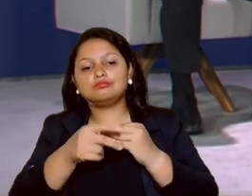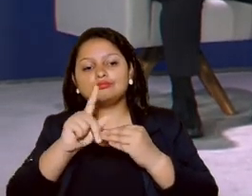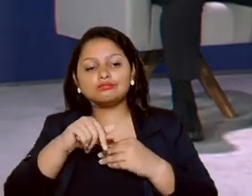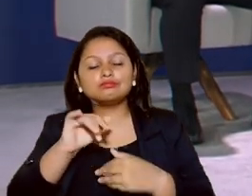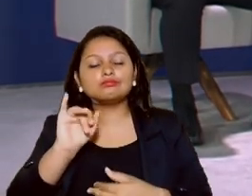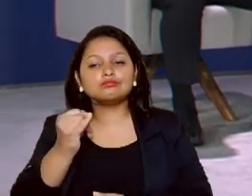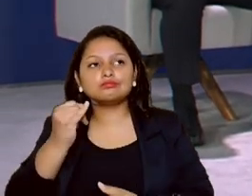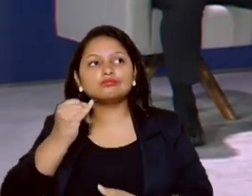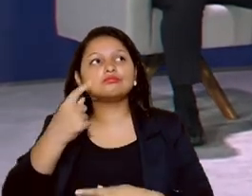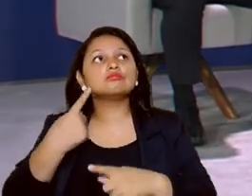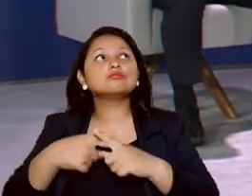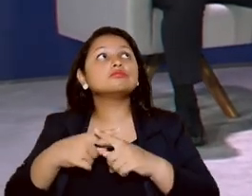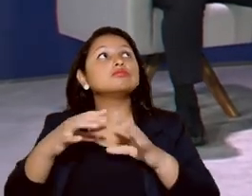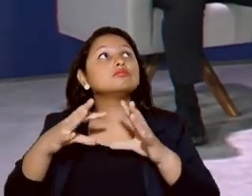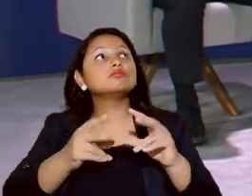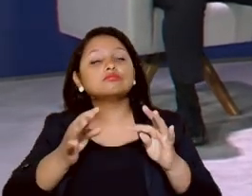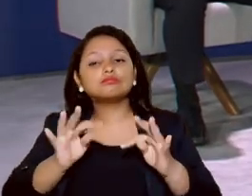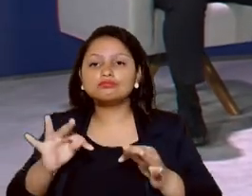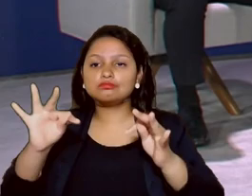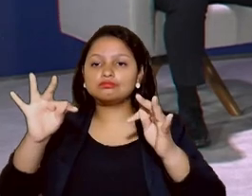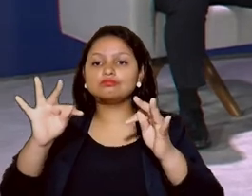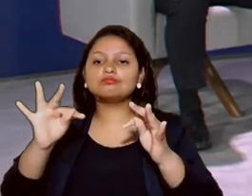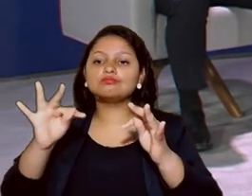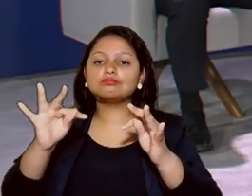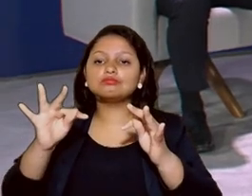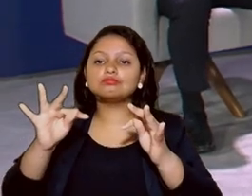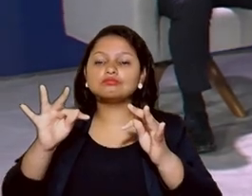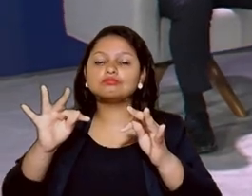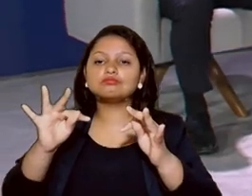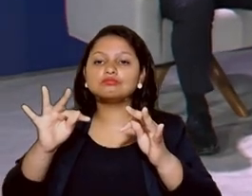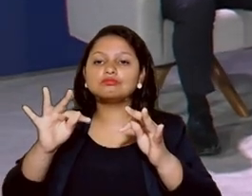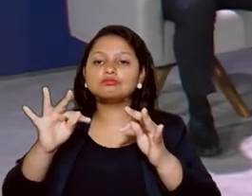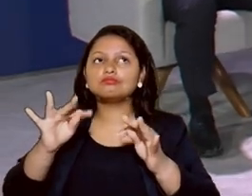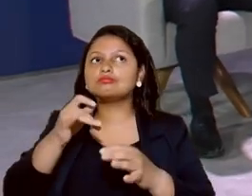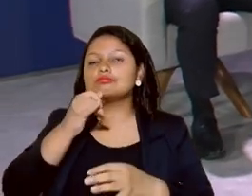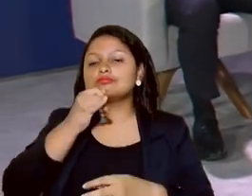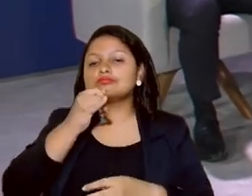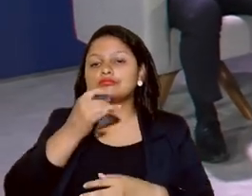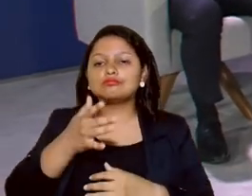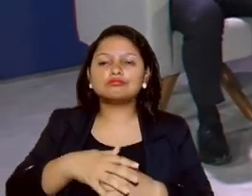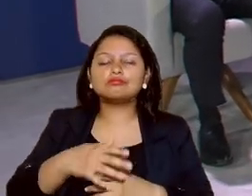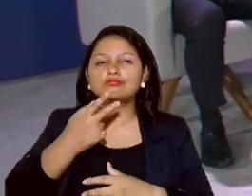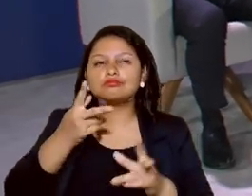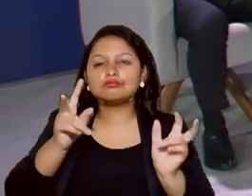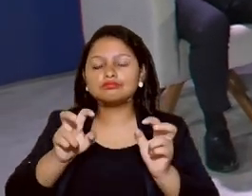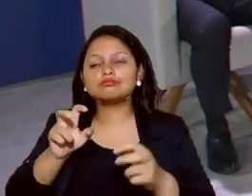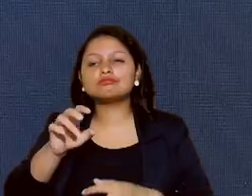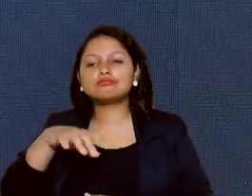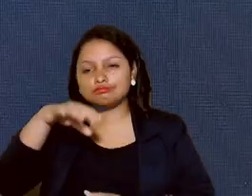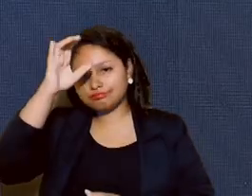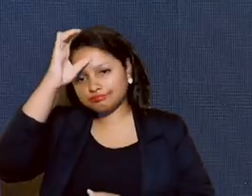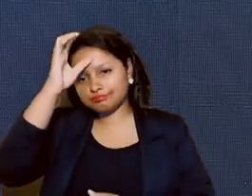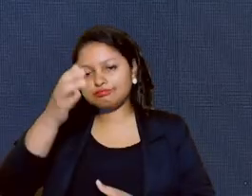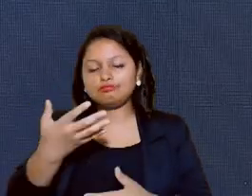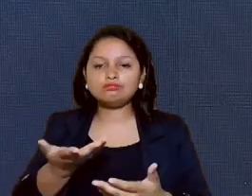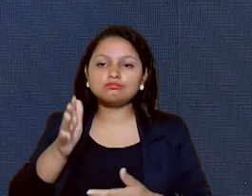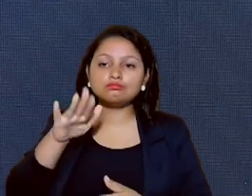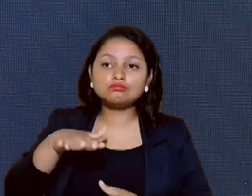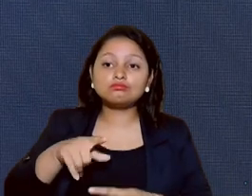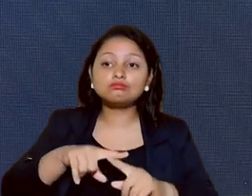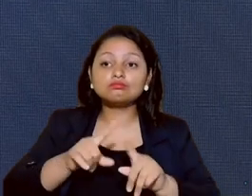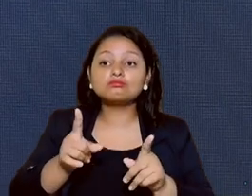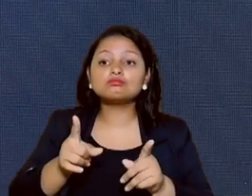todas essas tecnologias não vão só no sentido dia assim de por exemplo falando que muito de crédito né baratear acesso ao crédito etc mas você